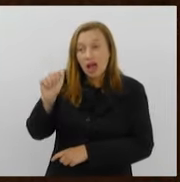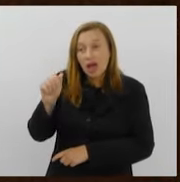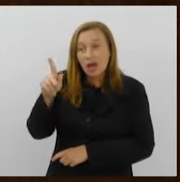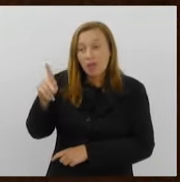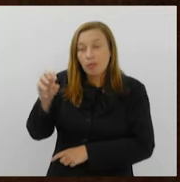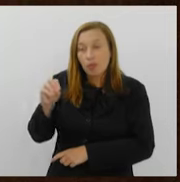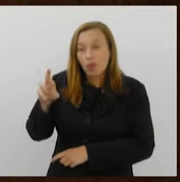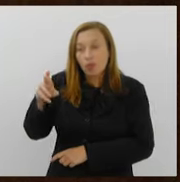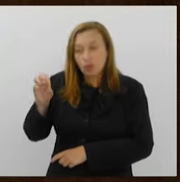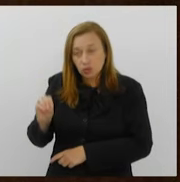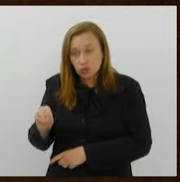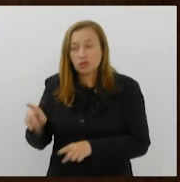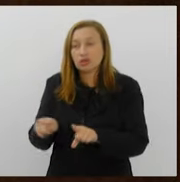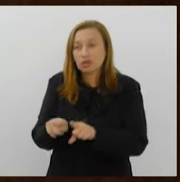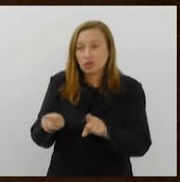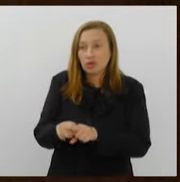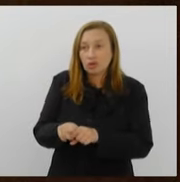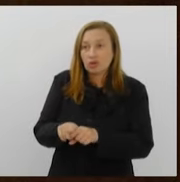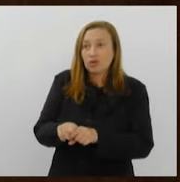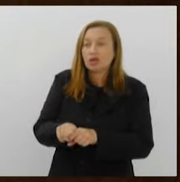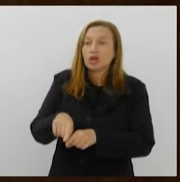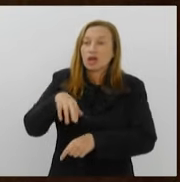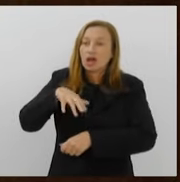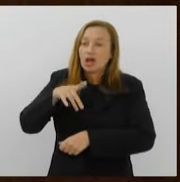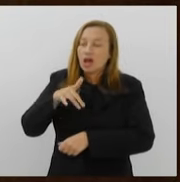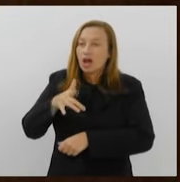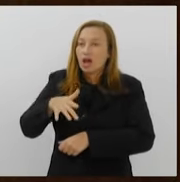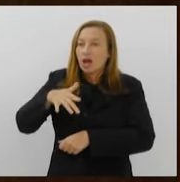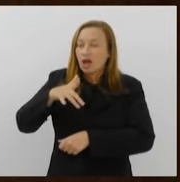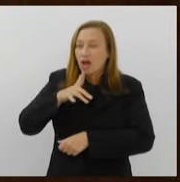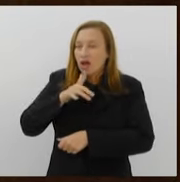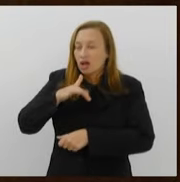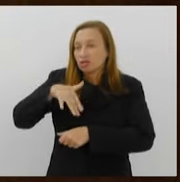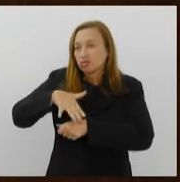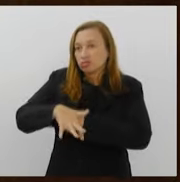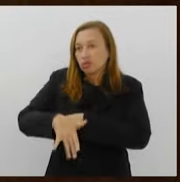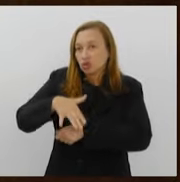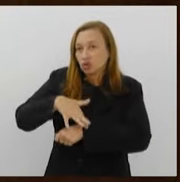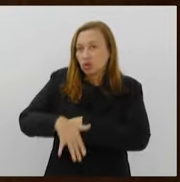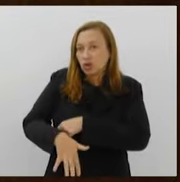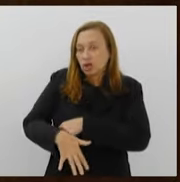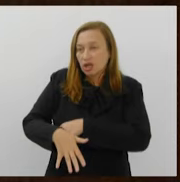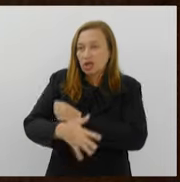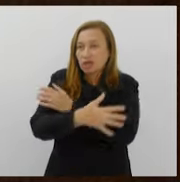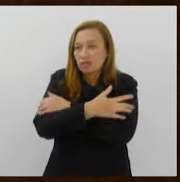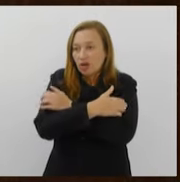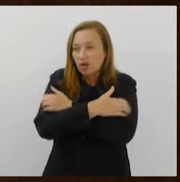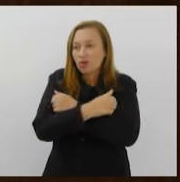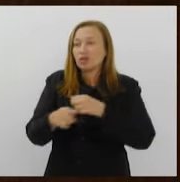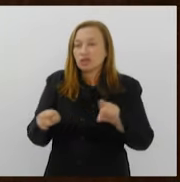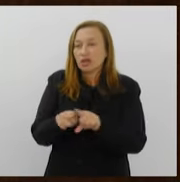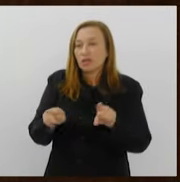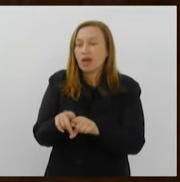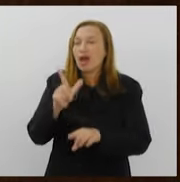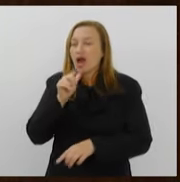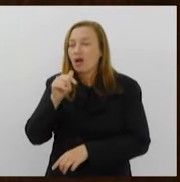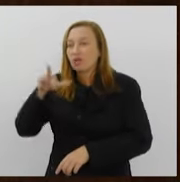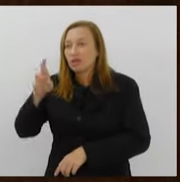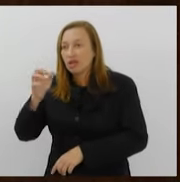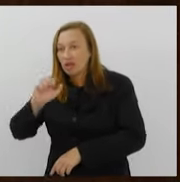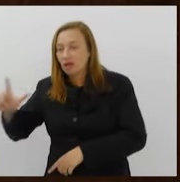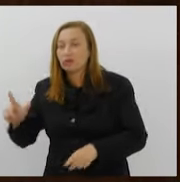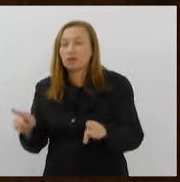Itaperuna, em Cachoeira de Macacu, em outras regiões, com a questão da água mineral também. Então, eu peço ao